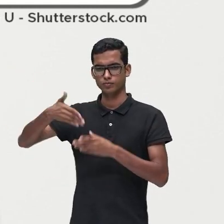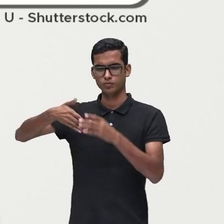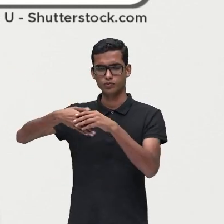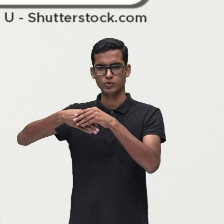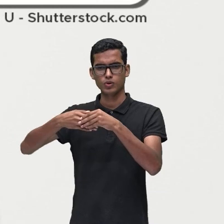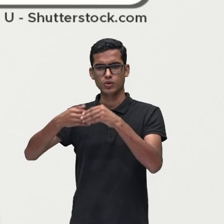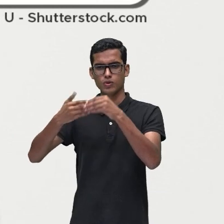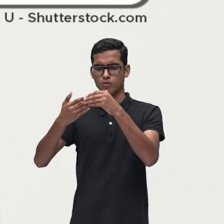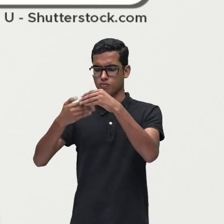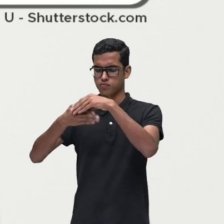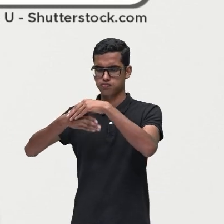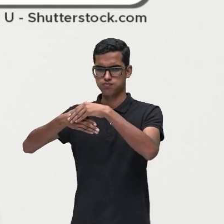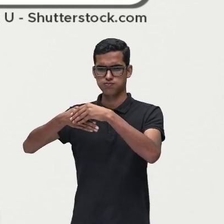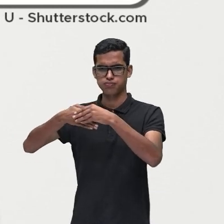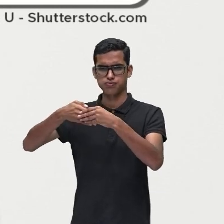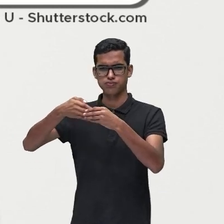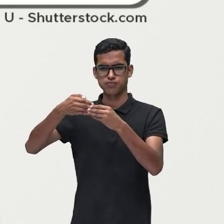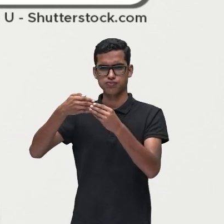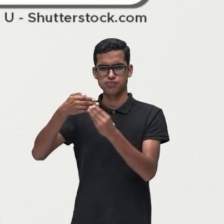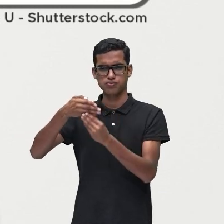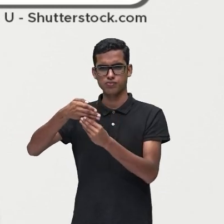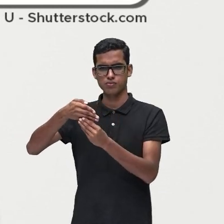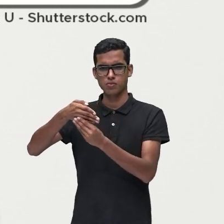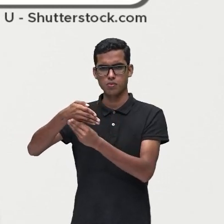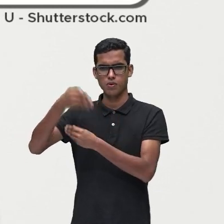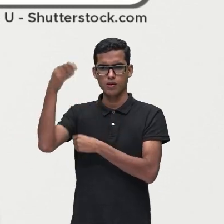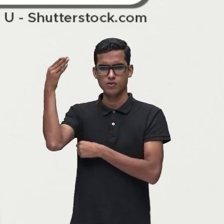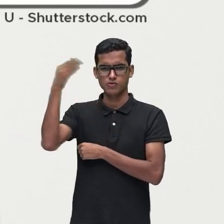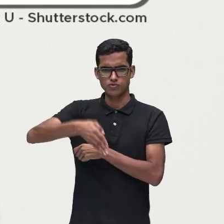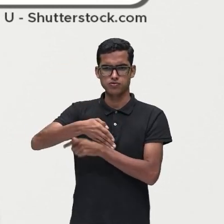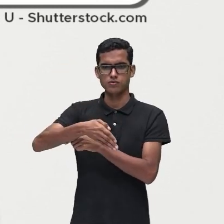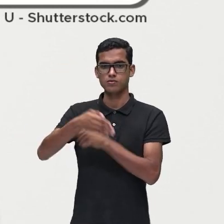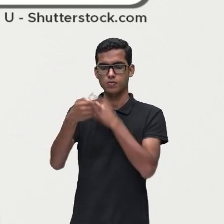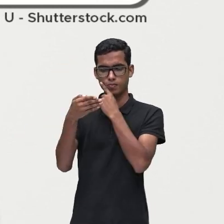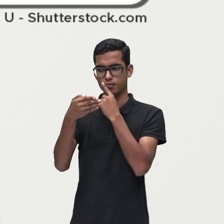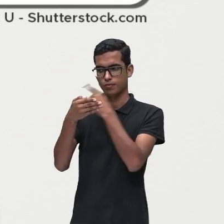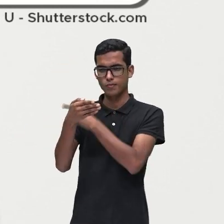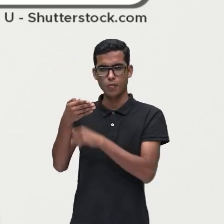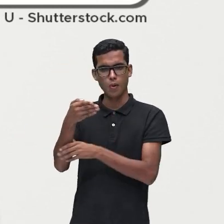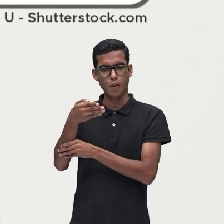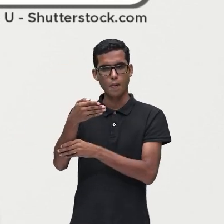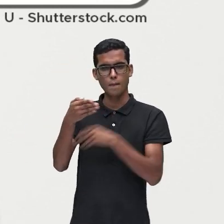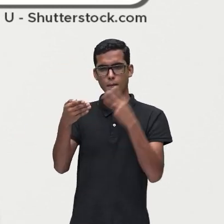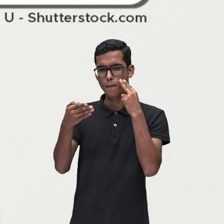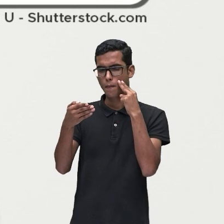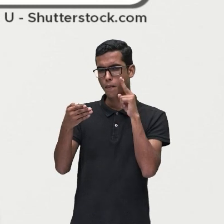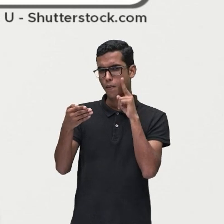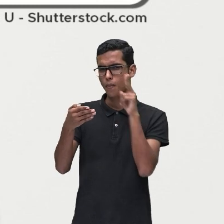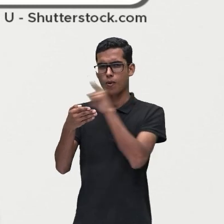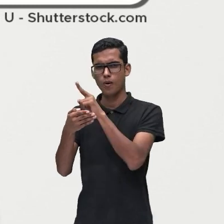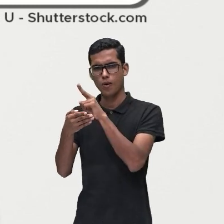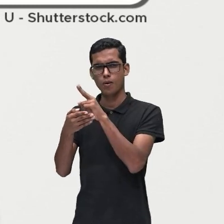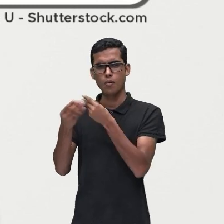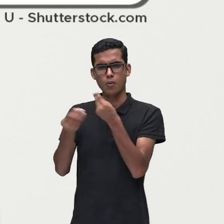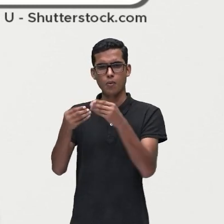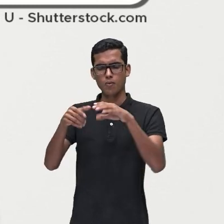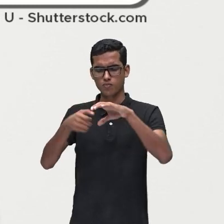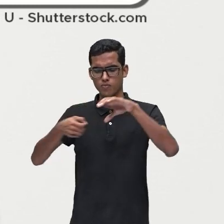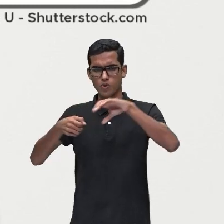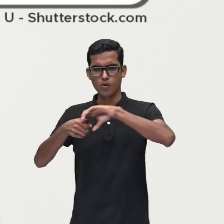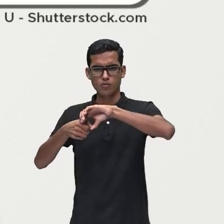outros locais é conhecido como cunha. Da partir da lâmina, você vai ter como se fosse um